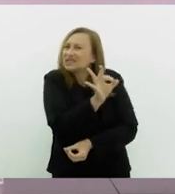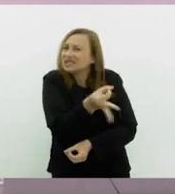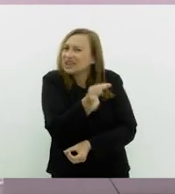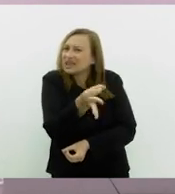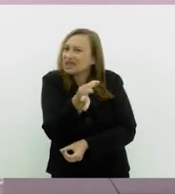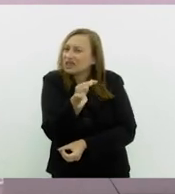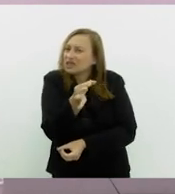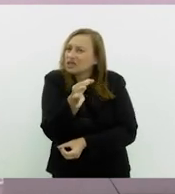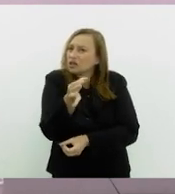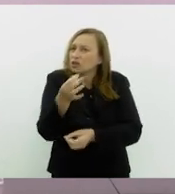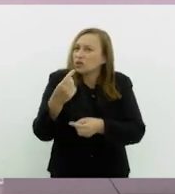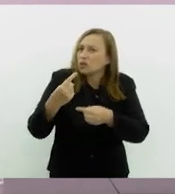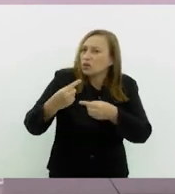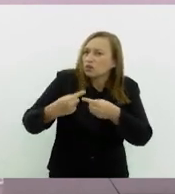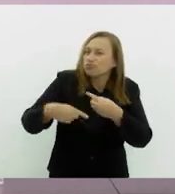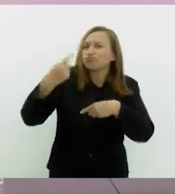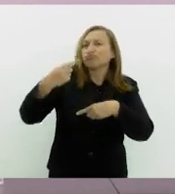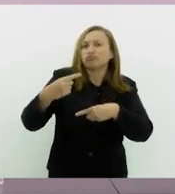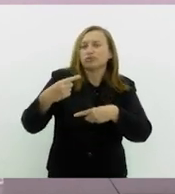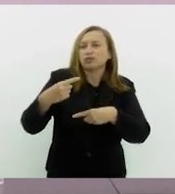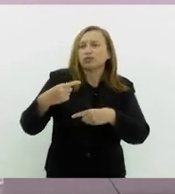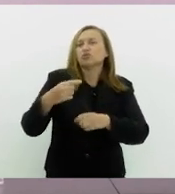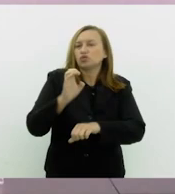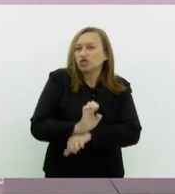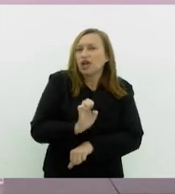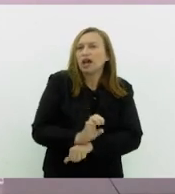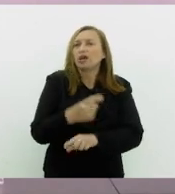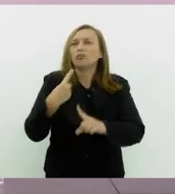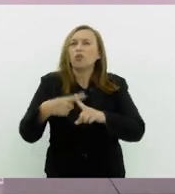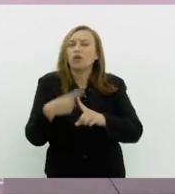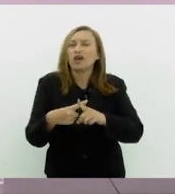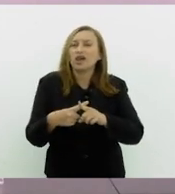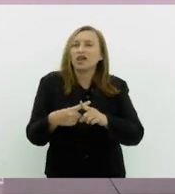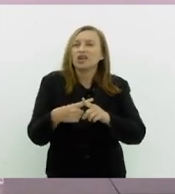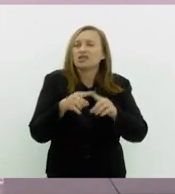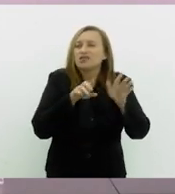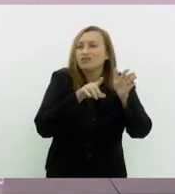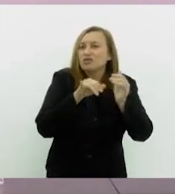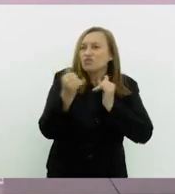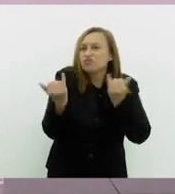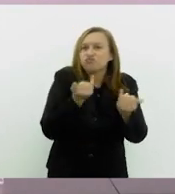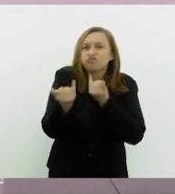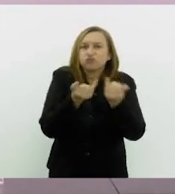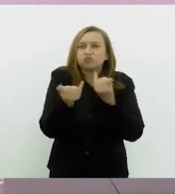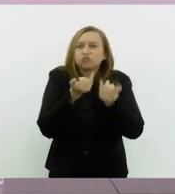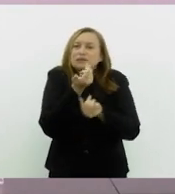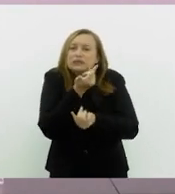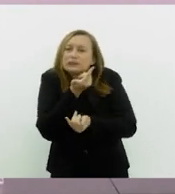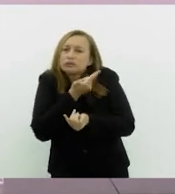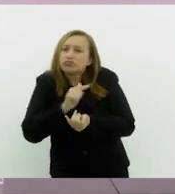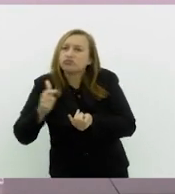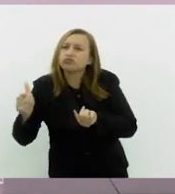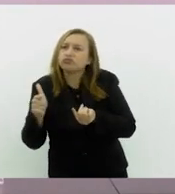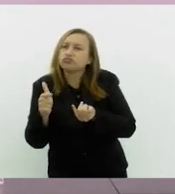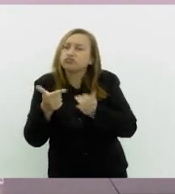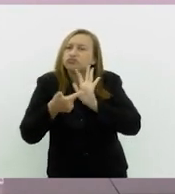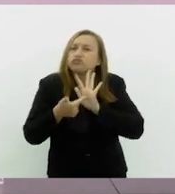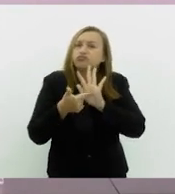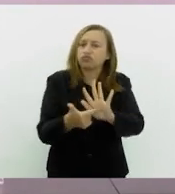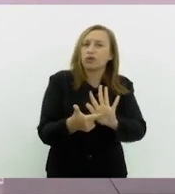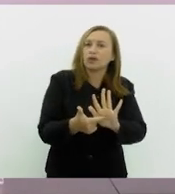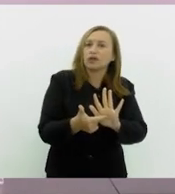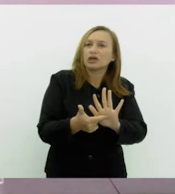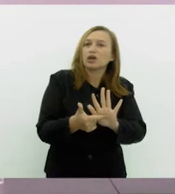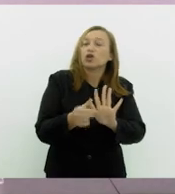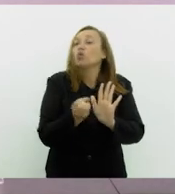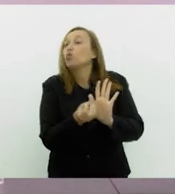um saldo econômico para o Estado, porque esse é um dado que a gente não tem revelado. Quanto